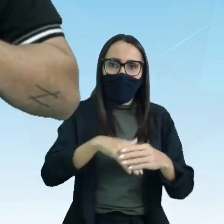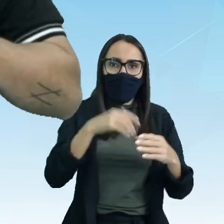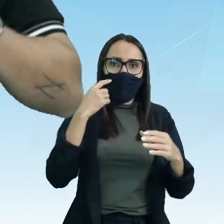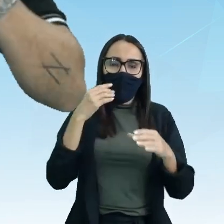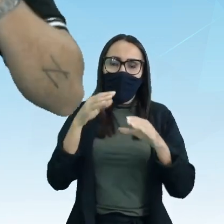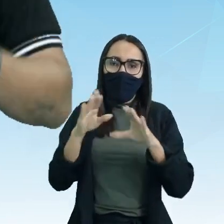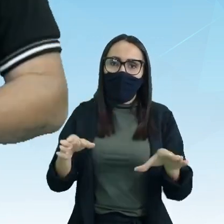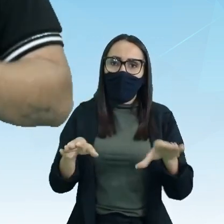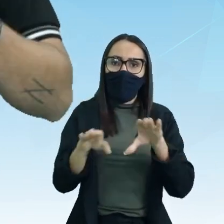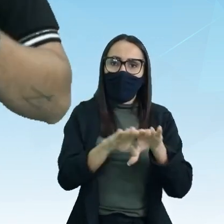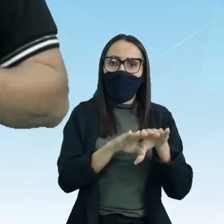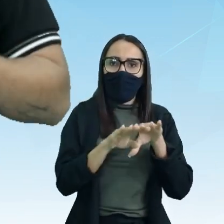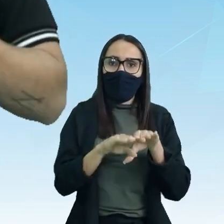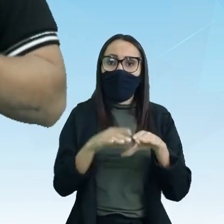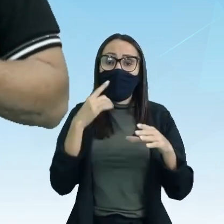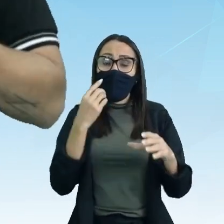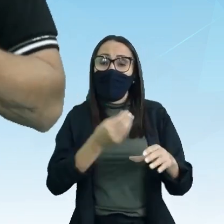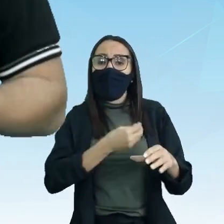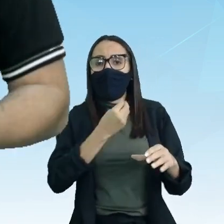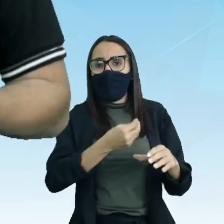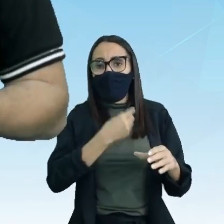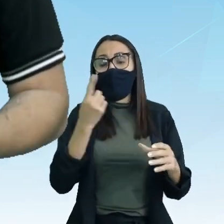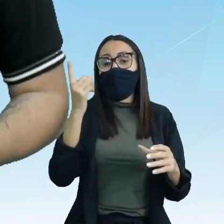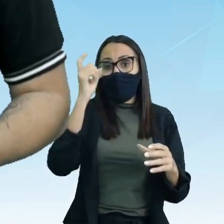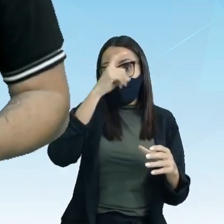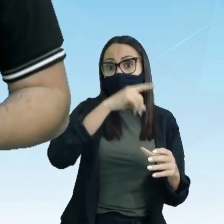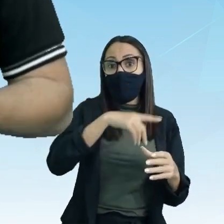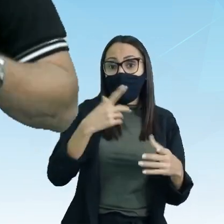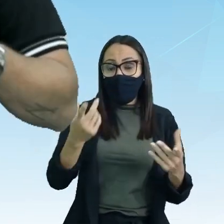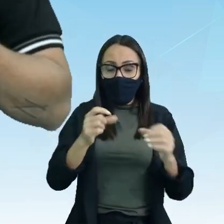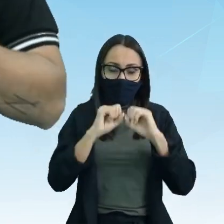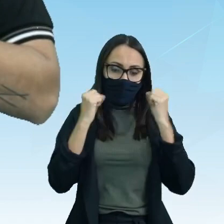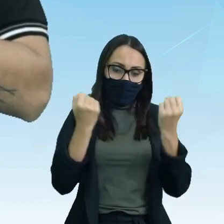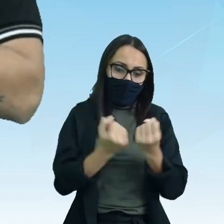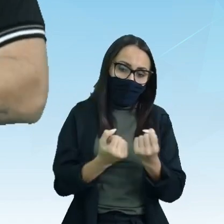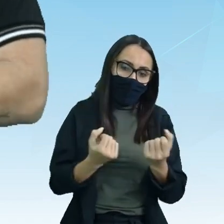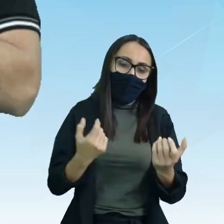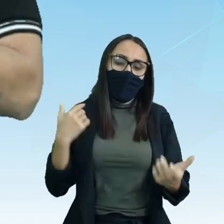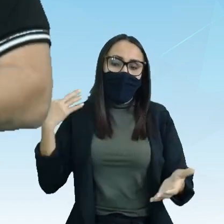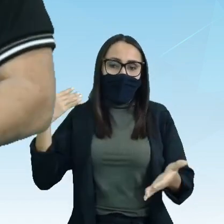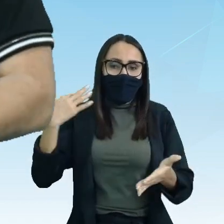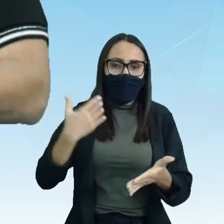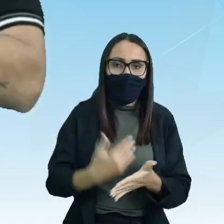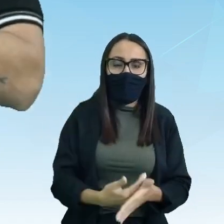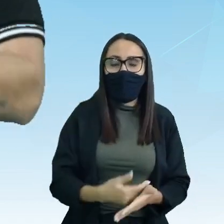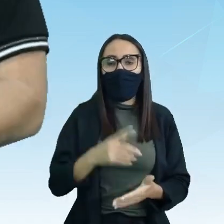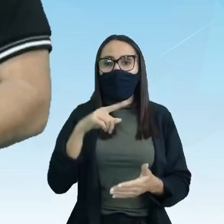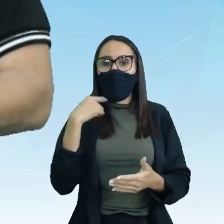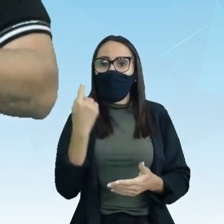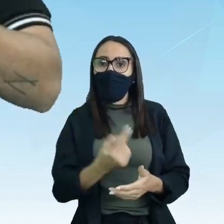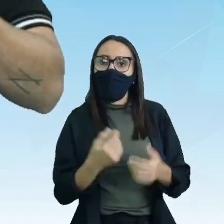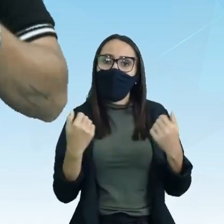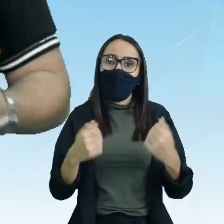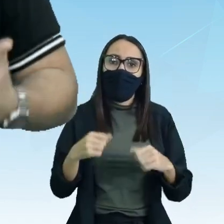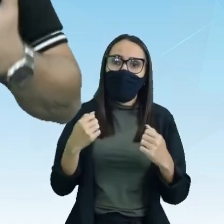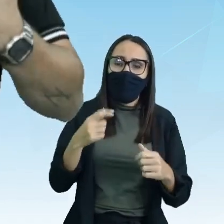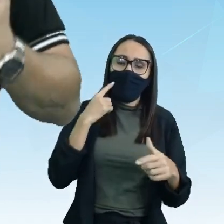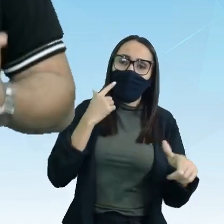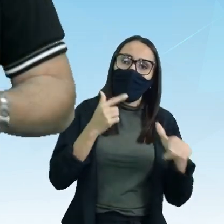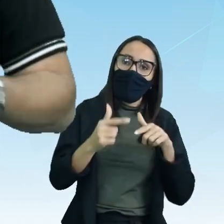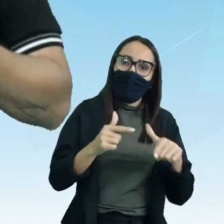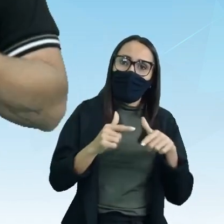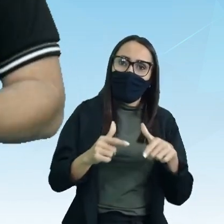de armas, mas a vida da mulher ainda é muito difícil na nossa sociedade. E nós precisamos sempre, sempre trabalhar